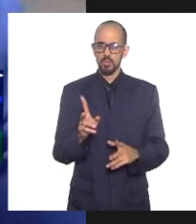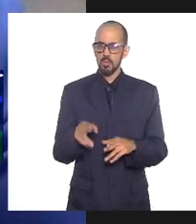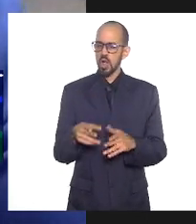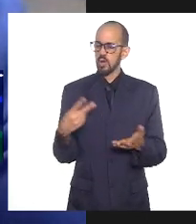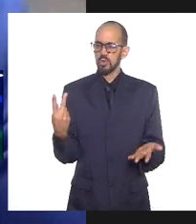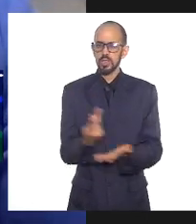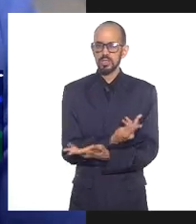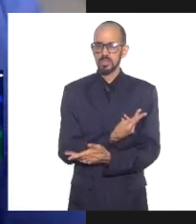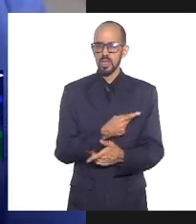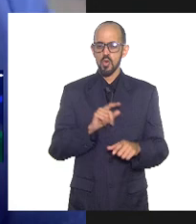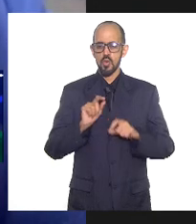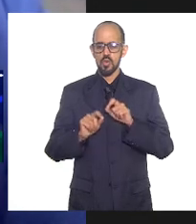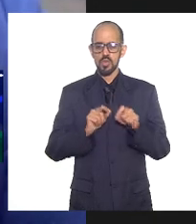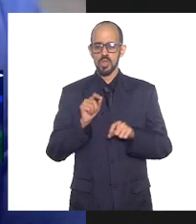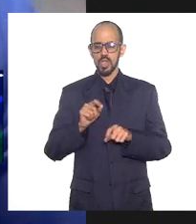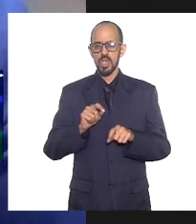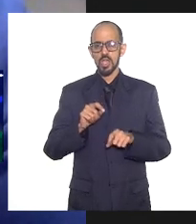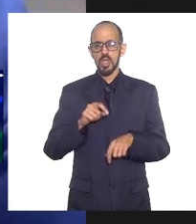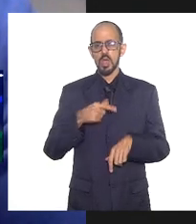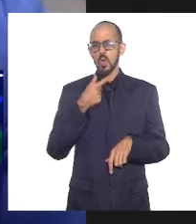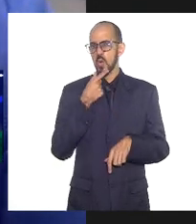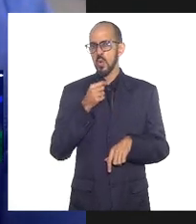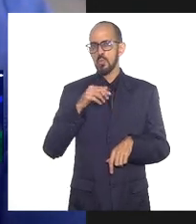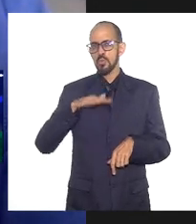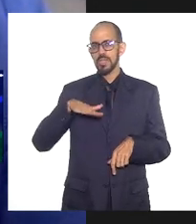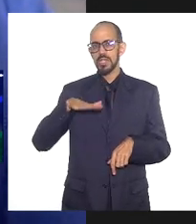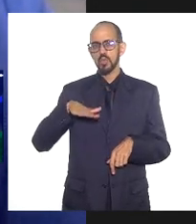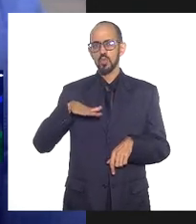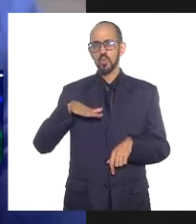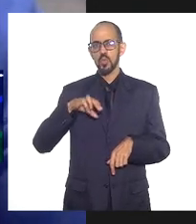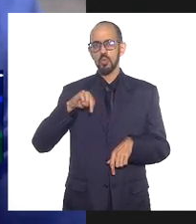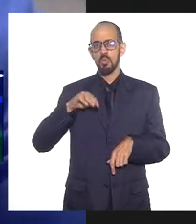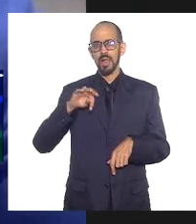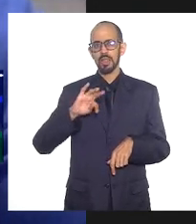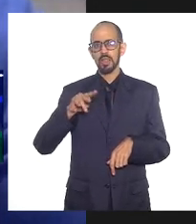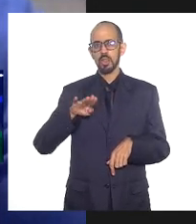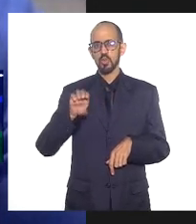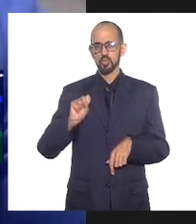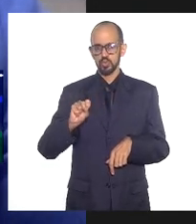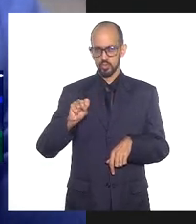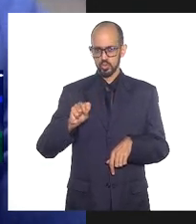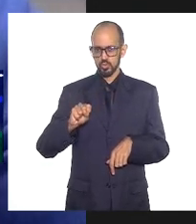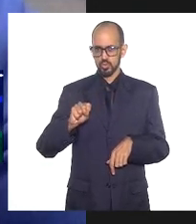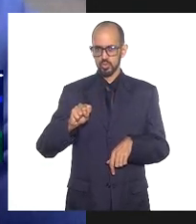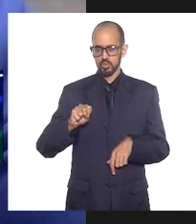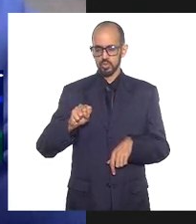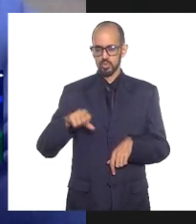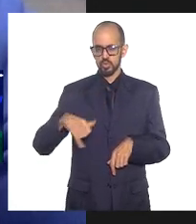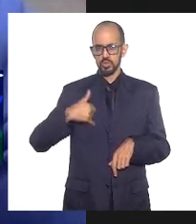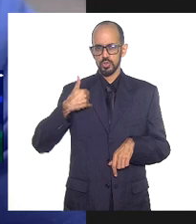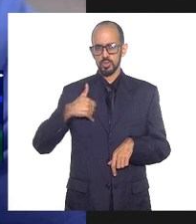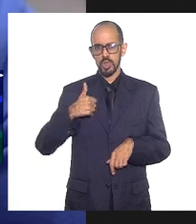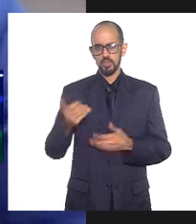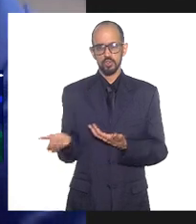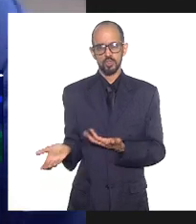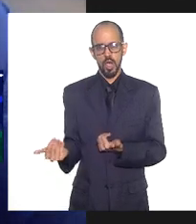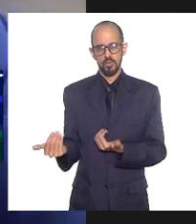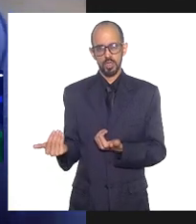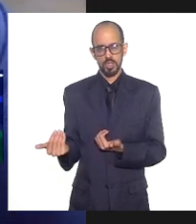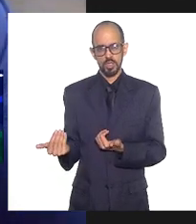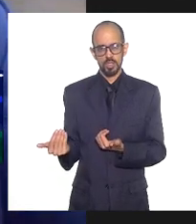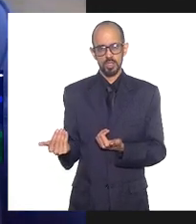julgado o menino Matheus, né, o jovem Matheus Ribeiro, com